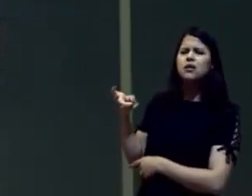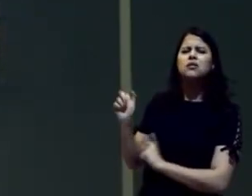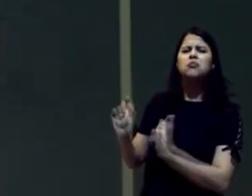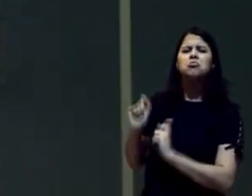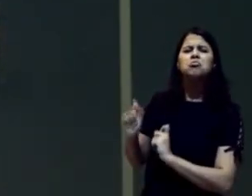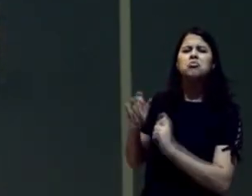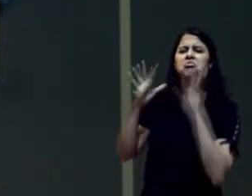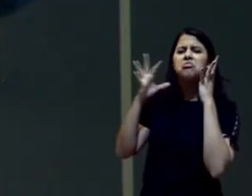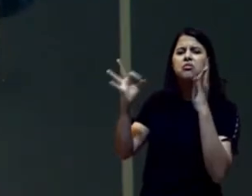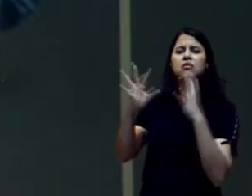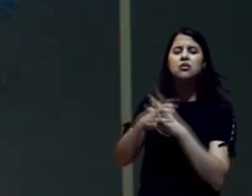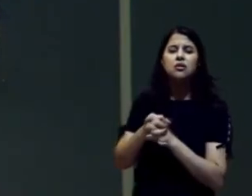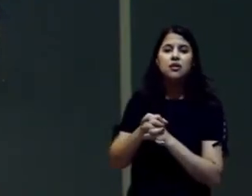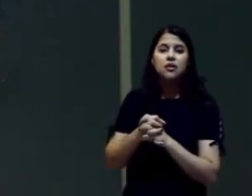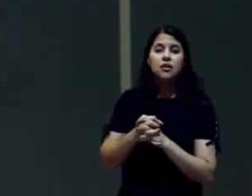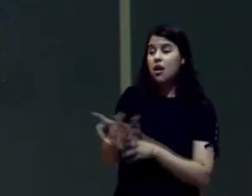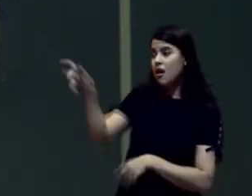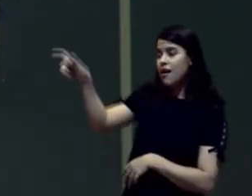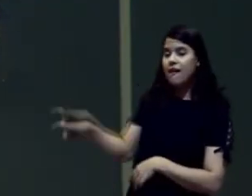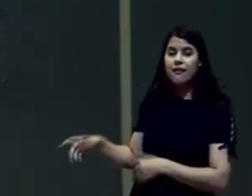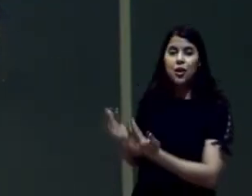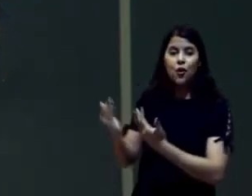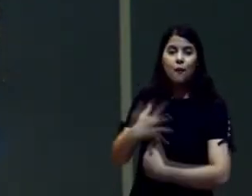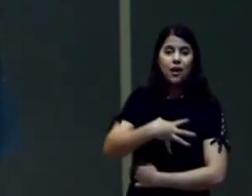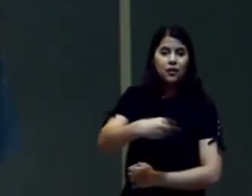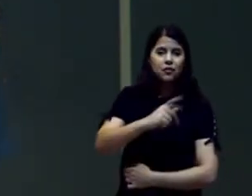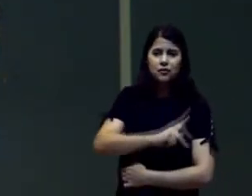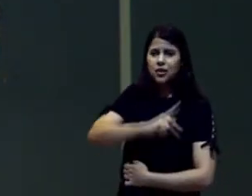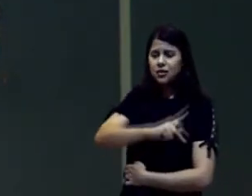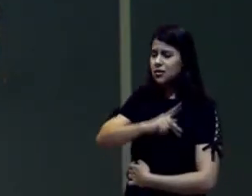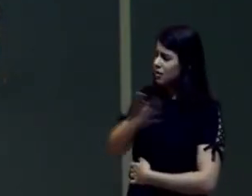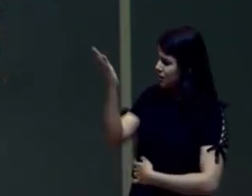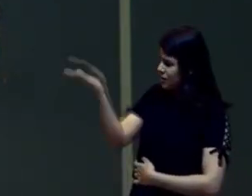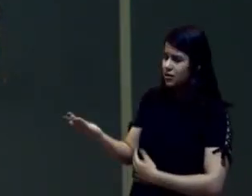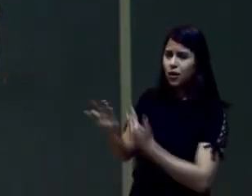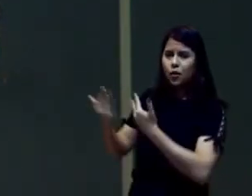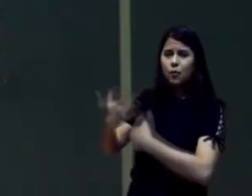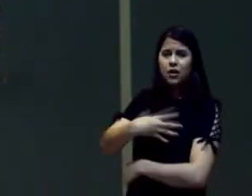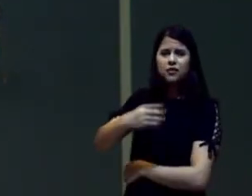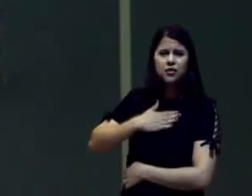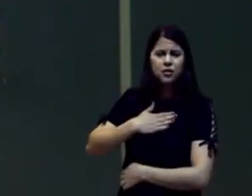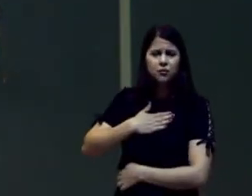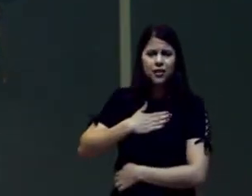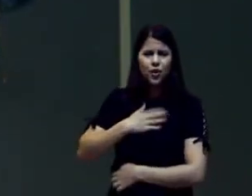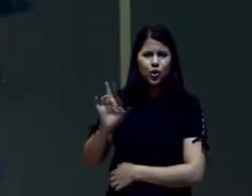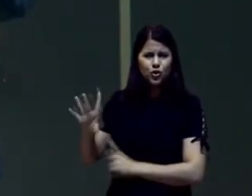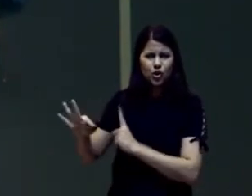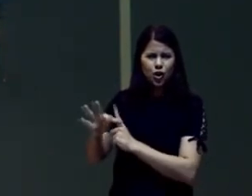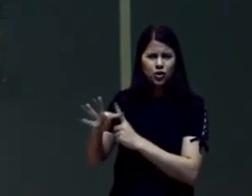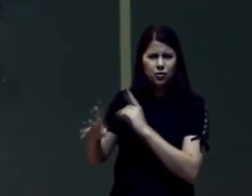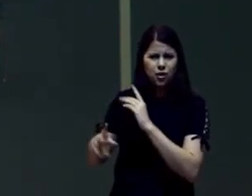Paulo. Paulo tem como um filho. E não somente aqui nessa carta. Anos antes, mais ou